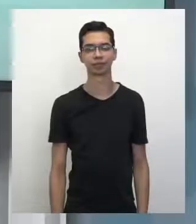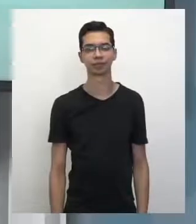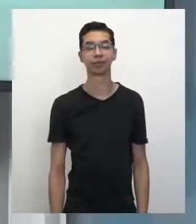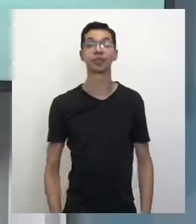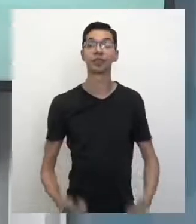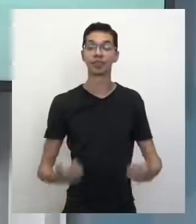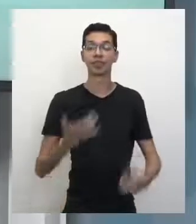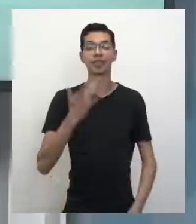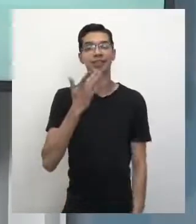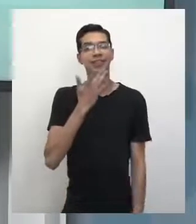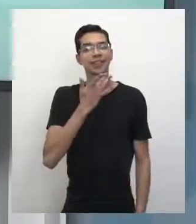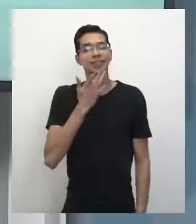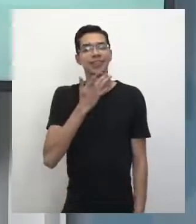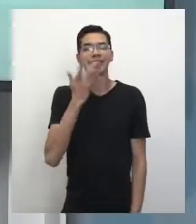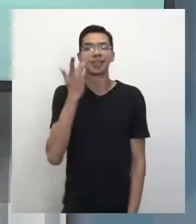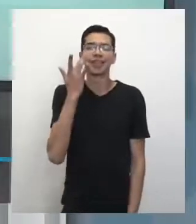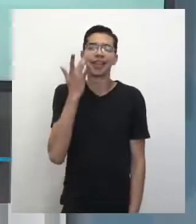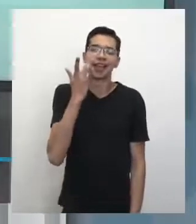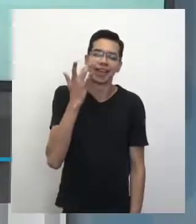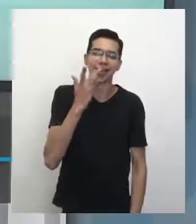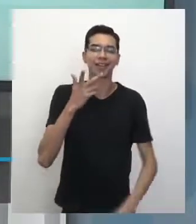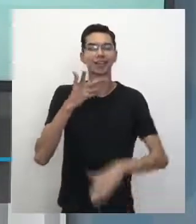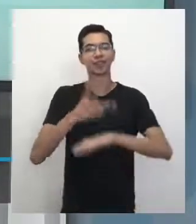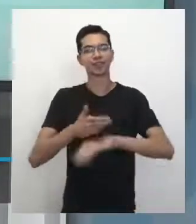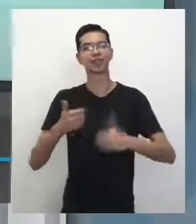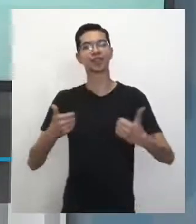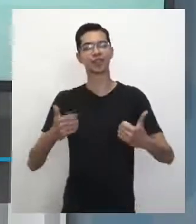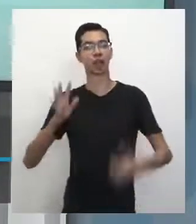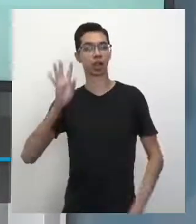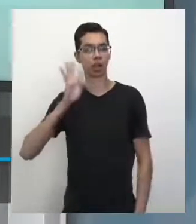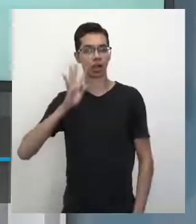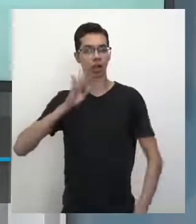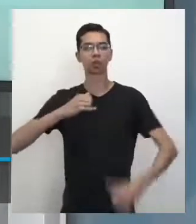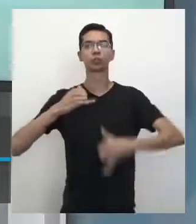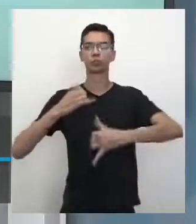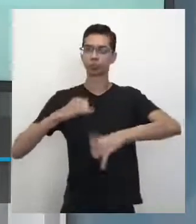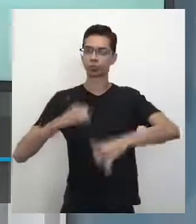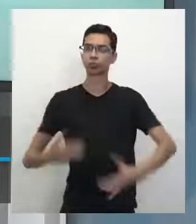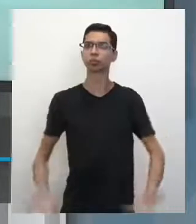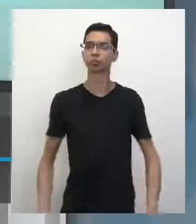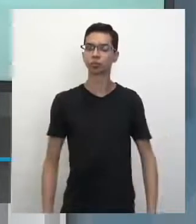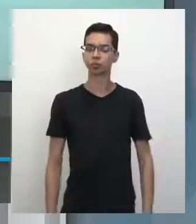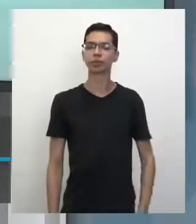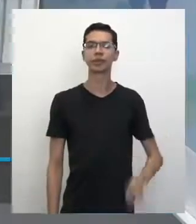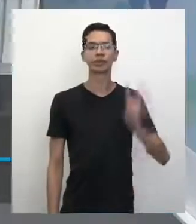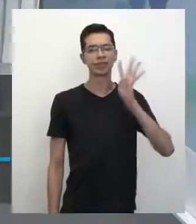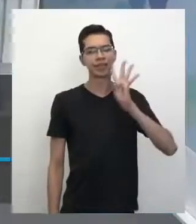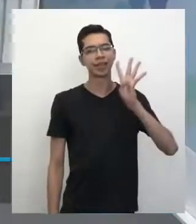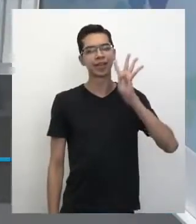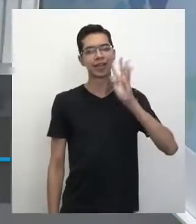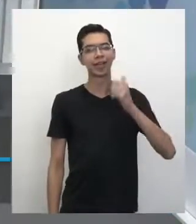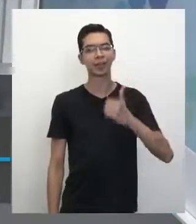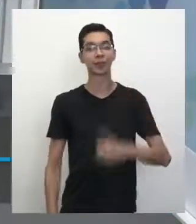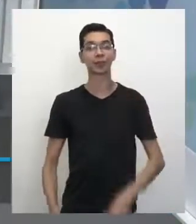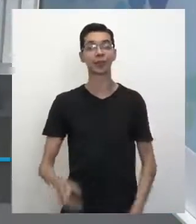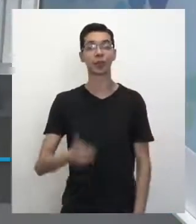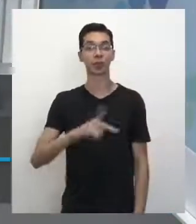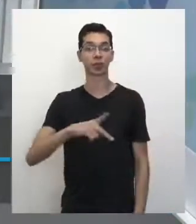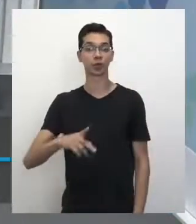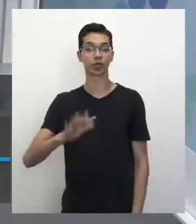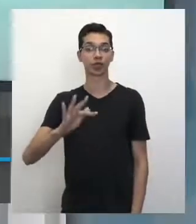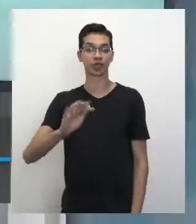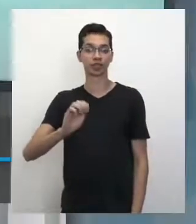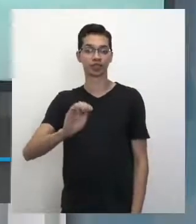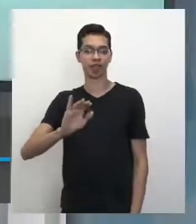Gente, que delícia Legal, esse hein? vídeo, né? Muito Energia, show. professor Fabião aí com os sobrinhos aí, fizemos uma letra bacana, hein? Não,